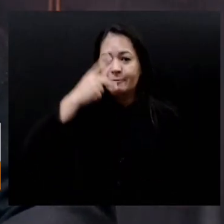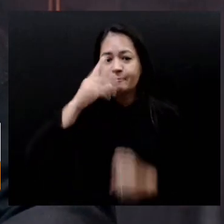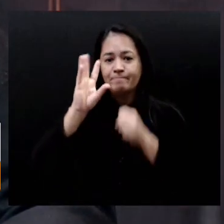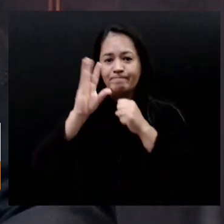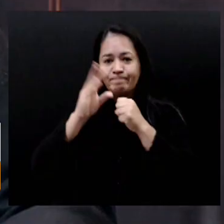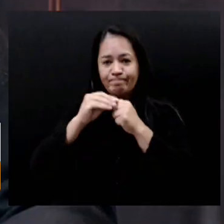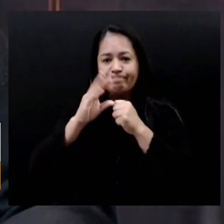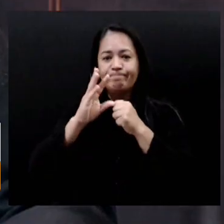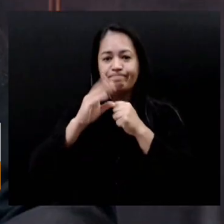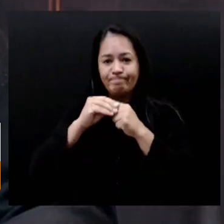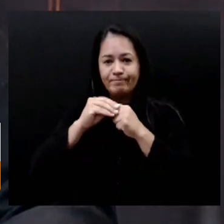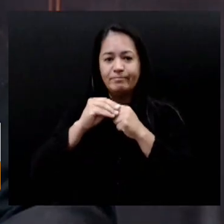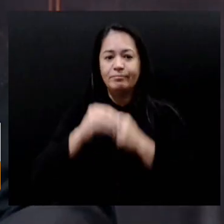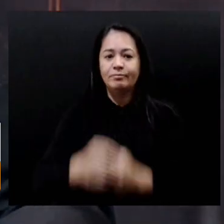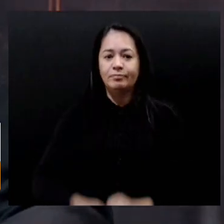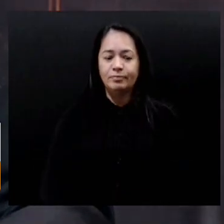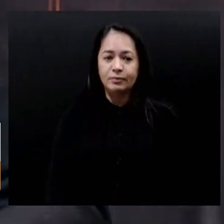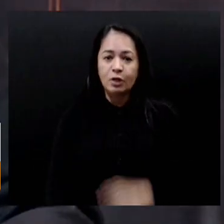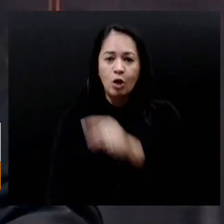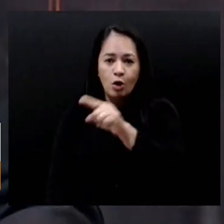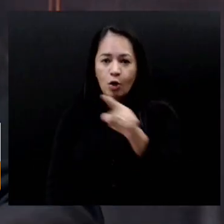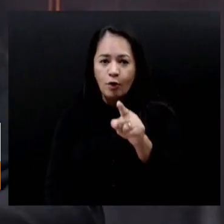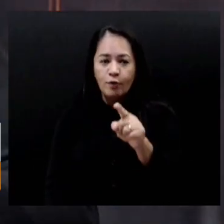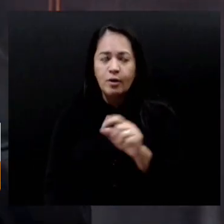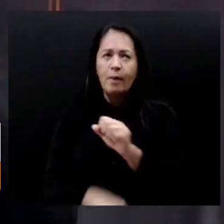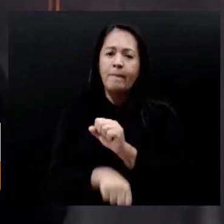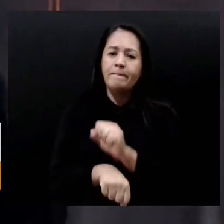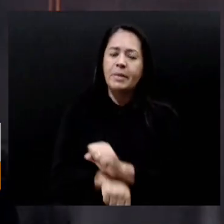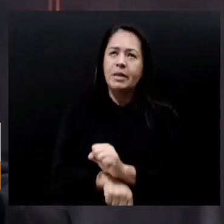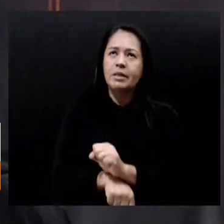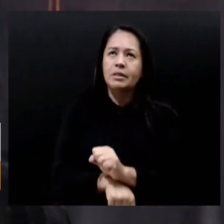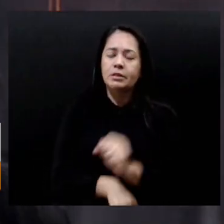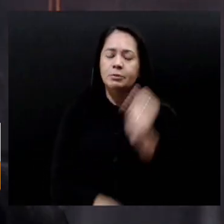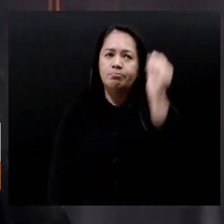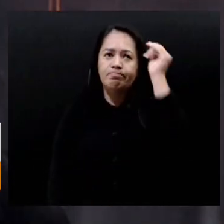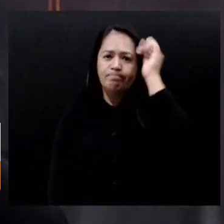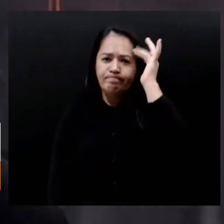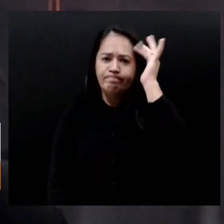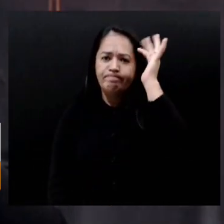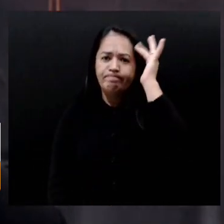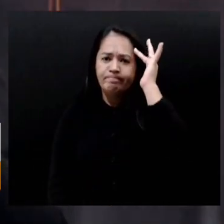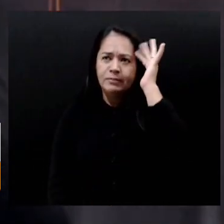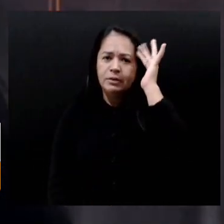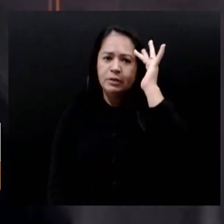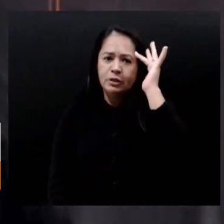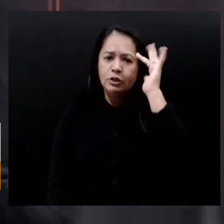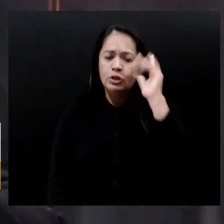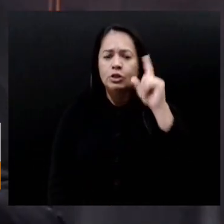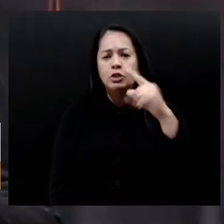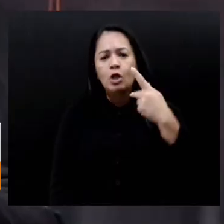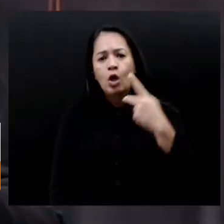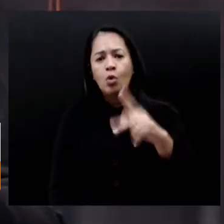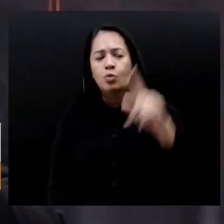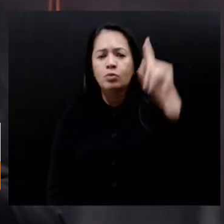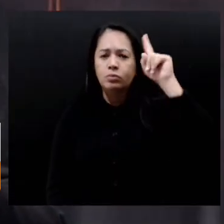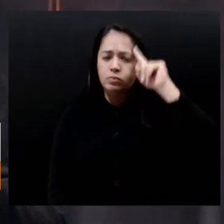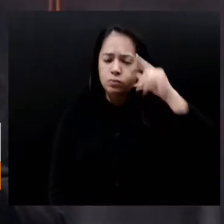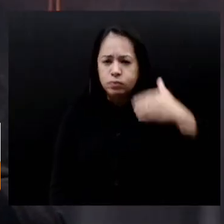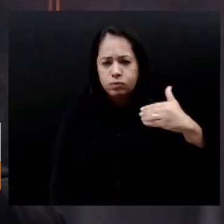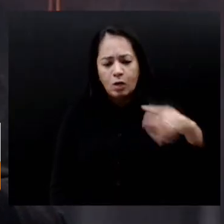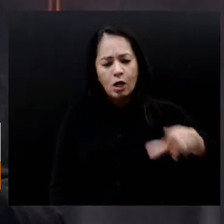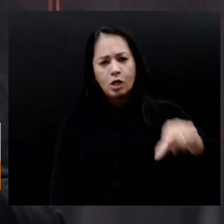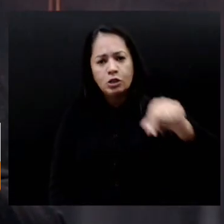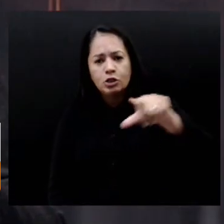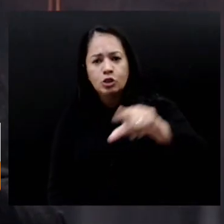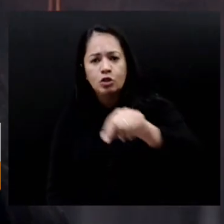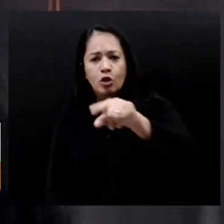Então, você parar para refletir a praxis do seu dia a dia, as escolhas que você toma no seu